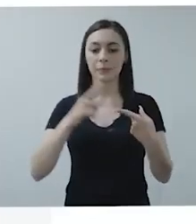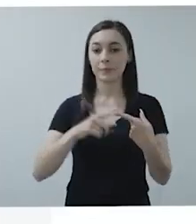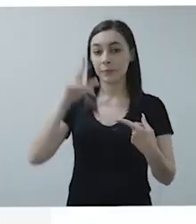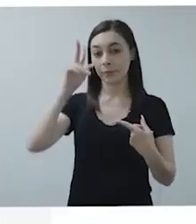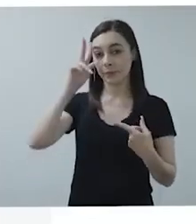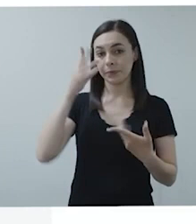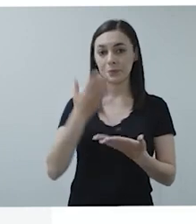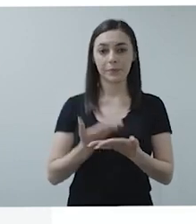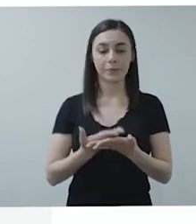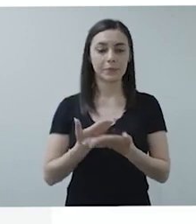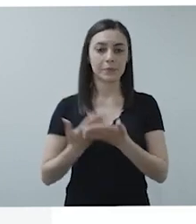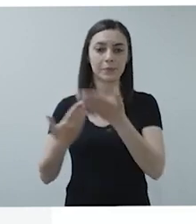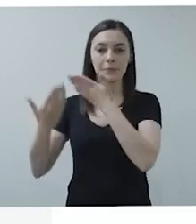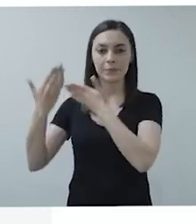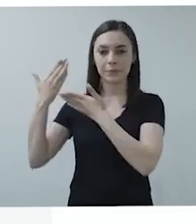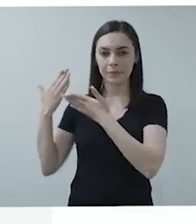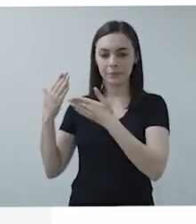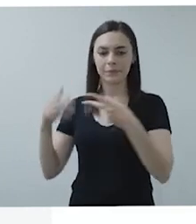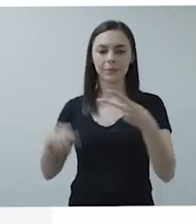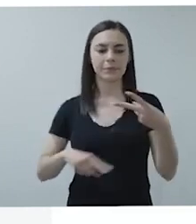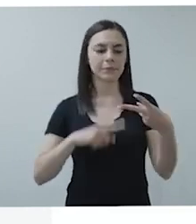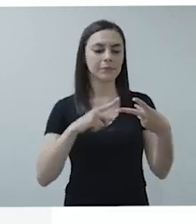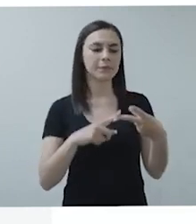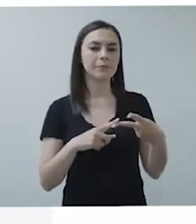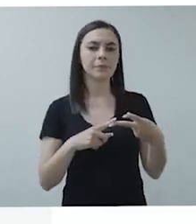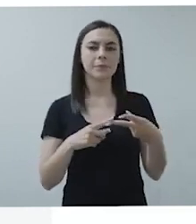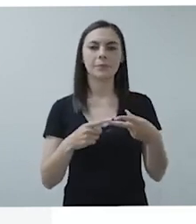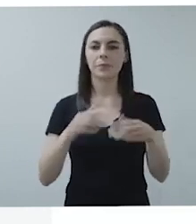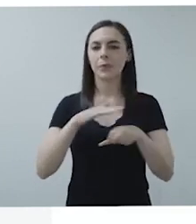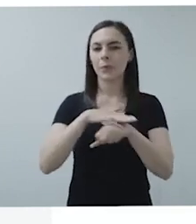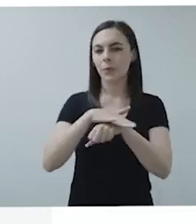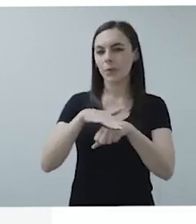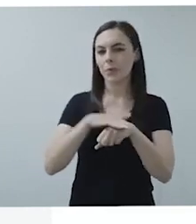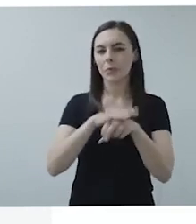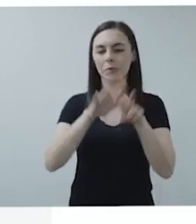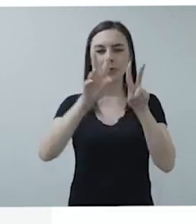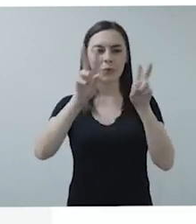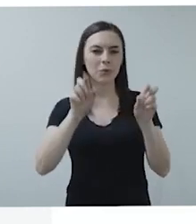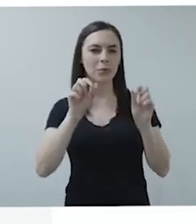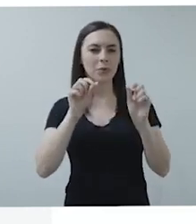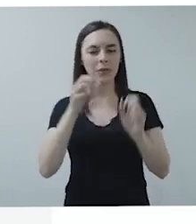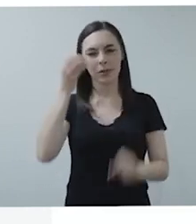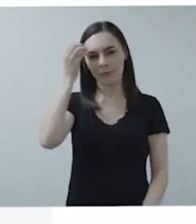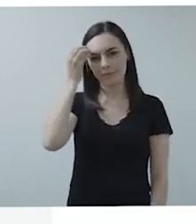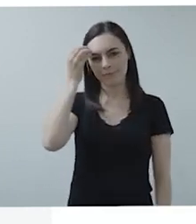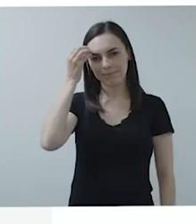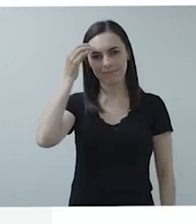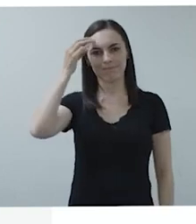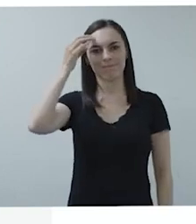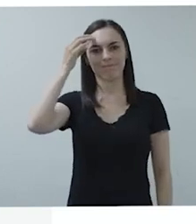a aula anterior. Falamos sobre o galo na cabeça.